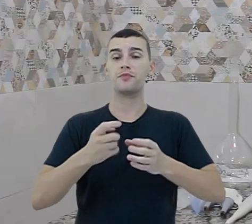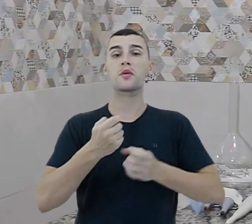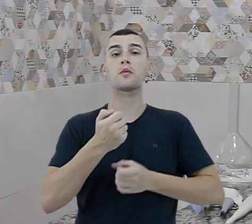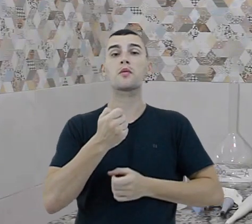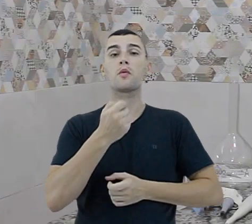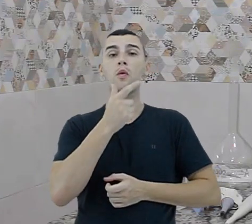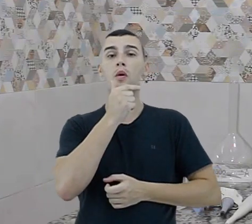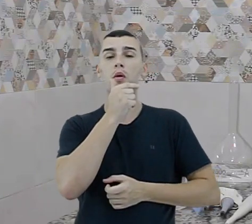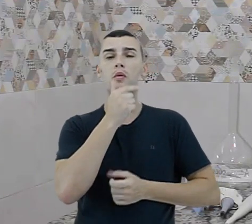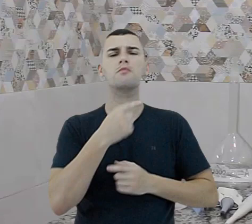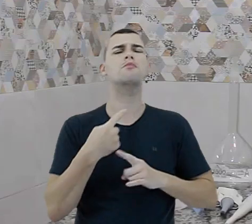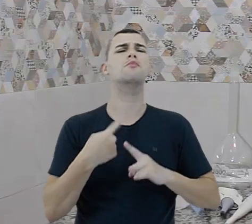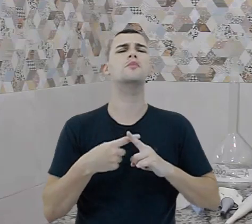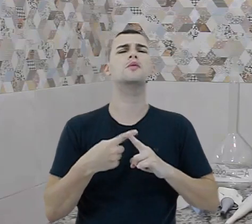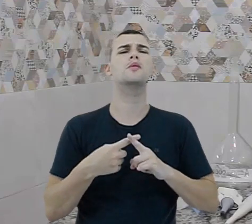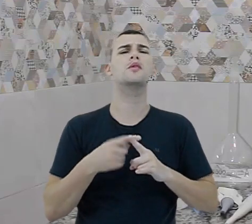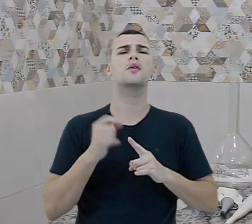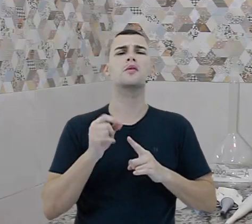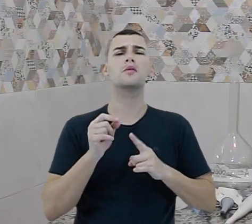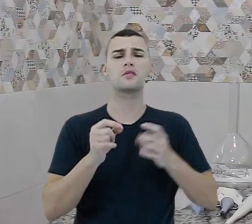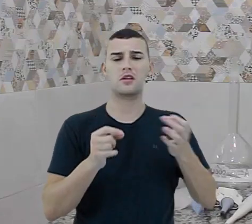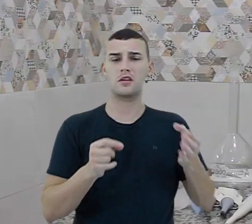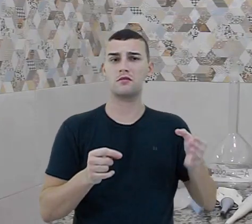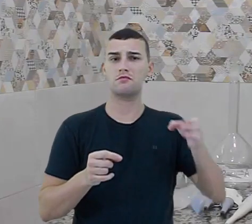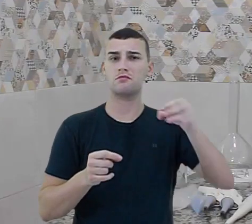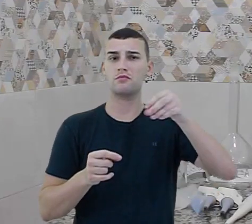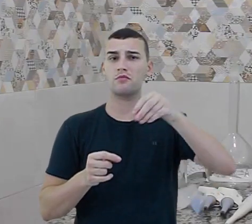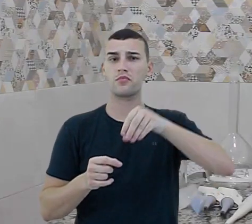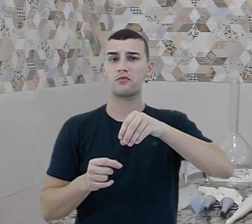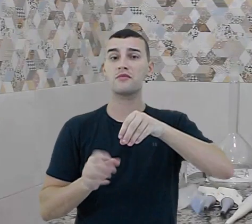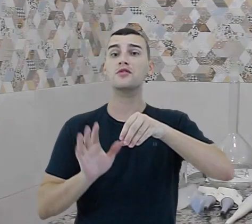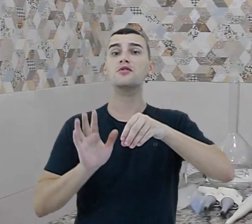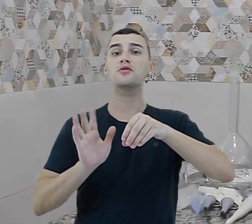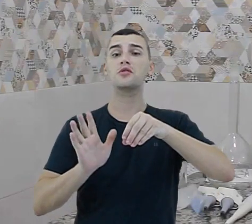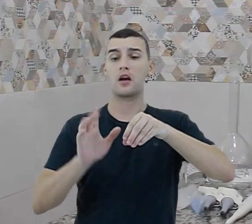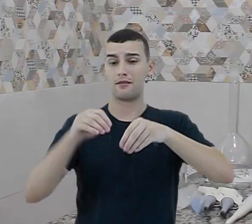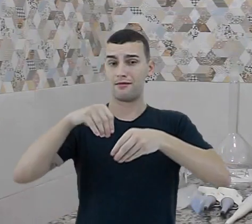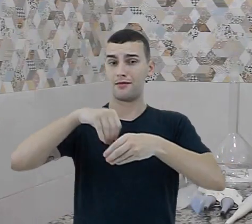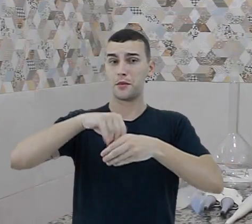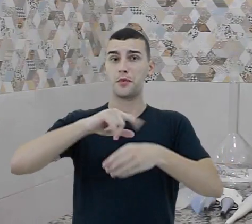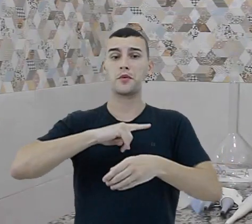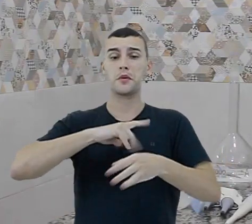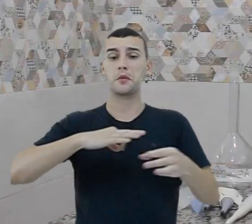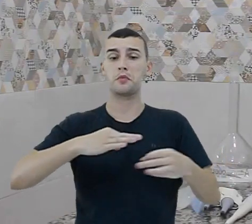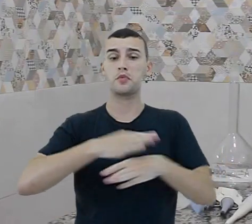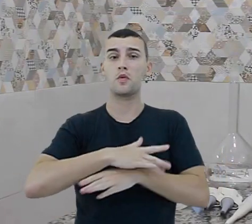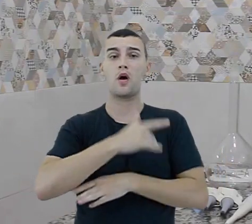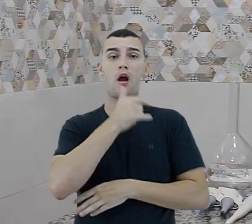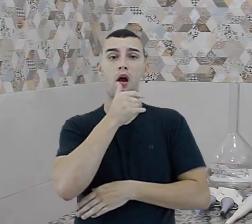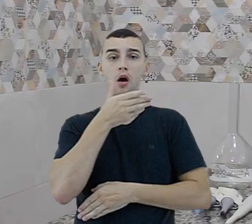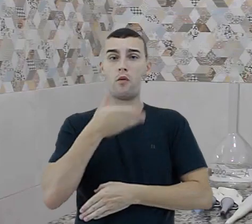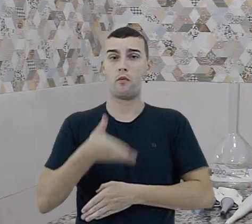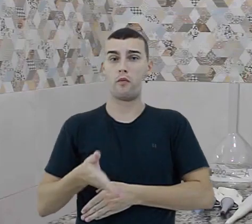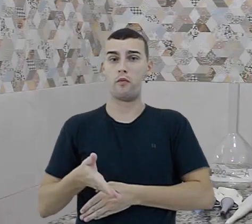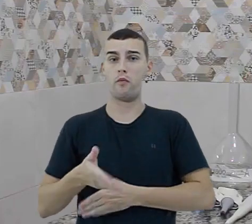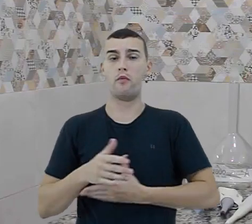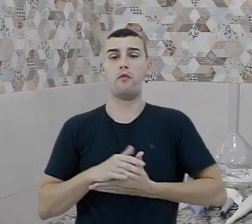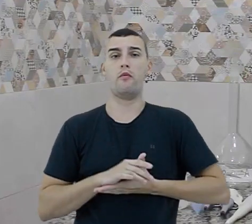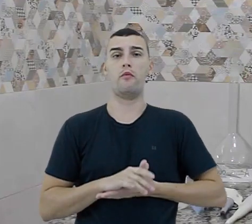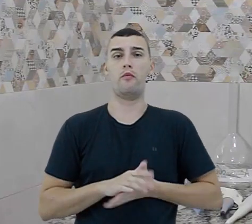balão. Por quê? Porque esse soluto ele vai cair já, né, numa determinada quantidade de